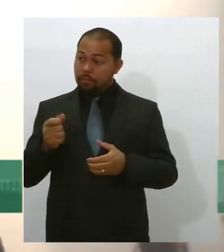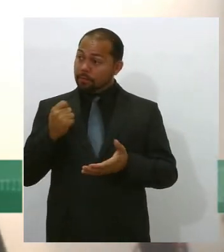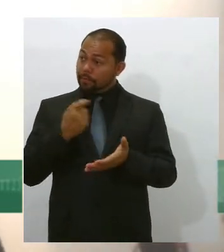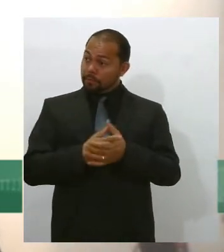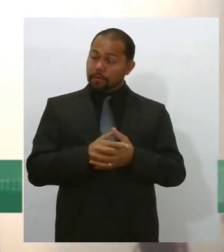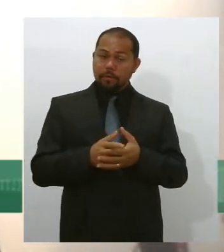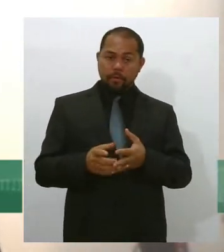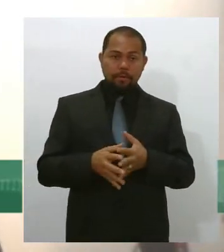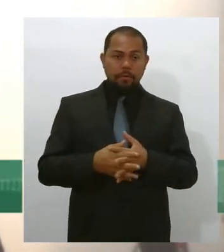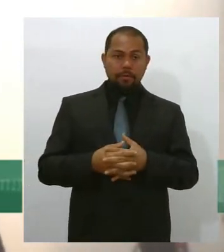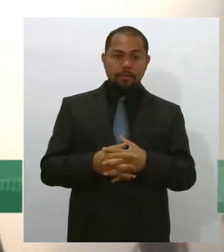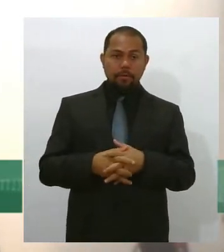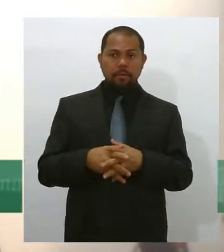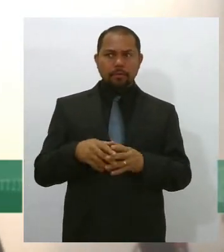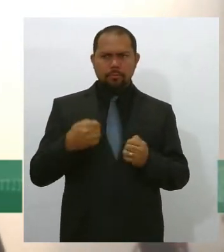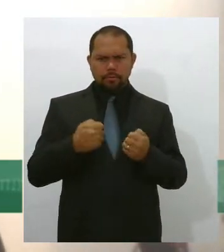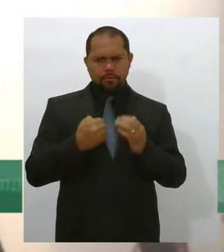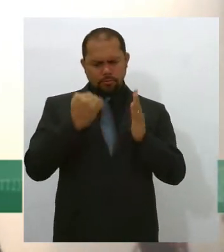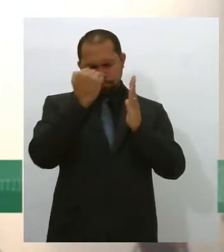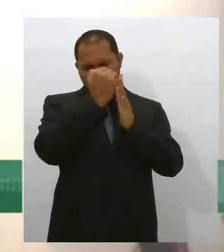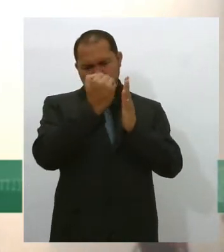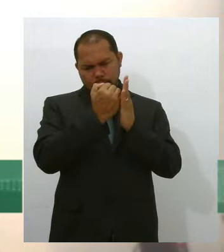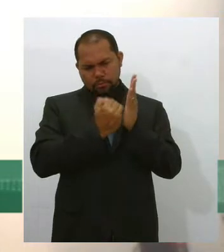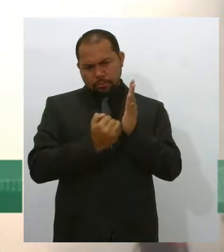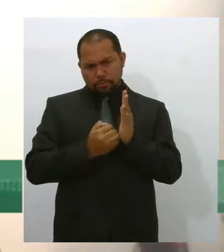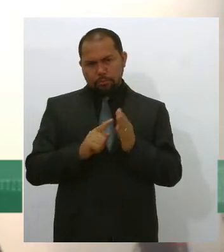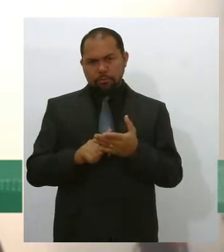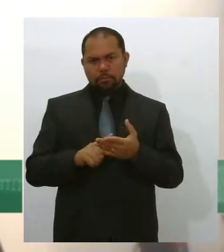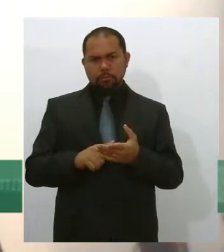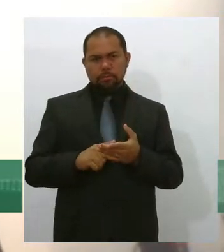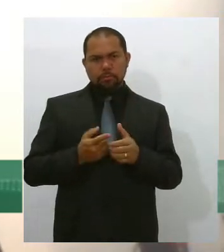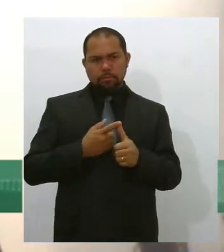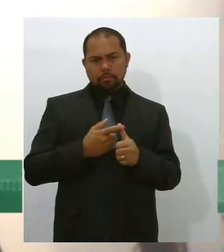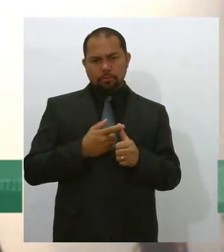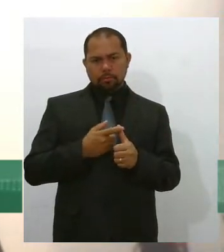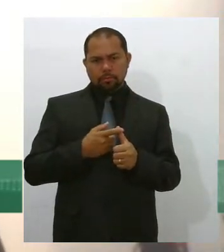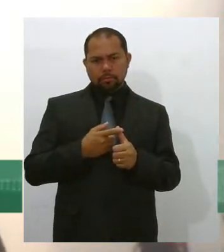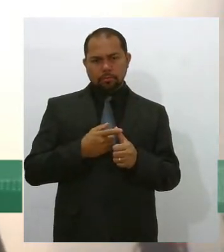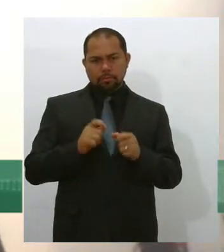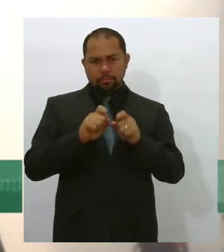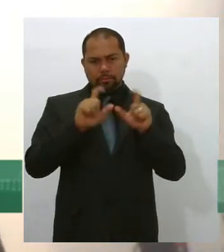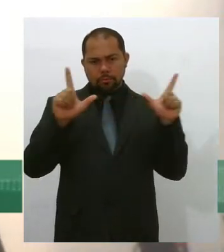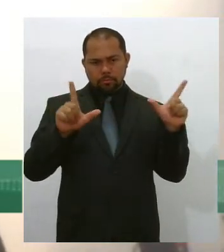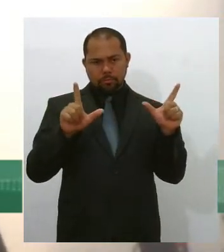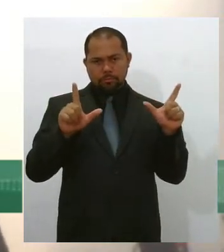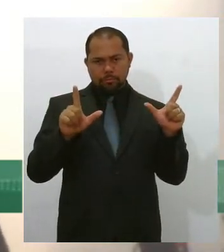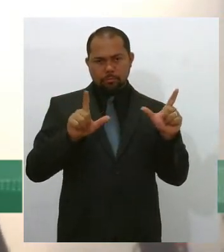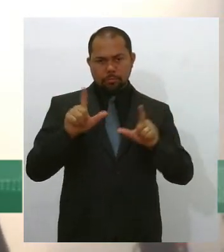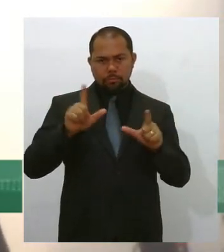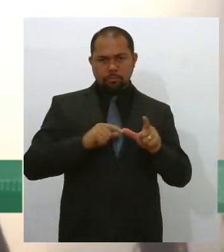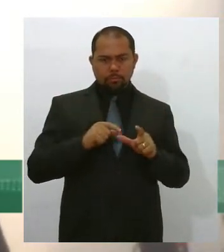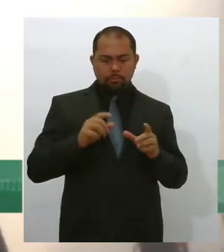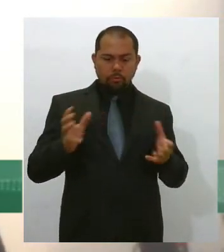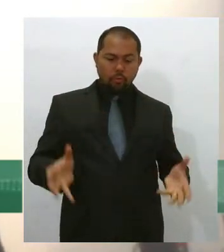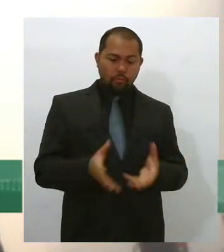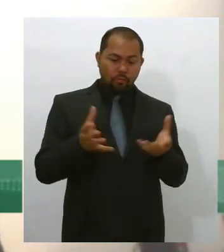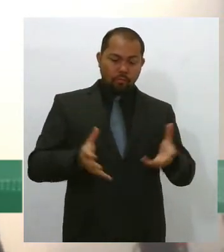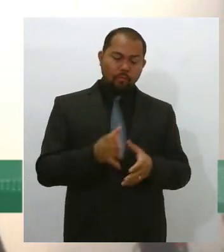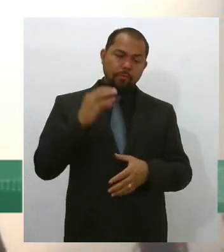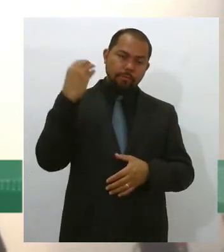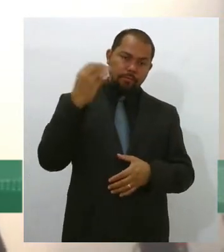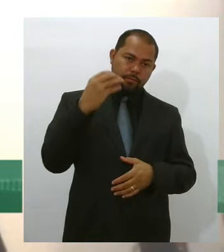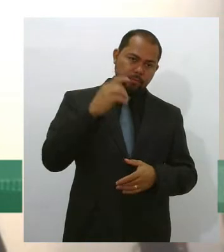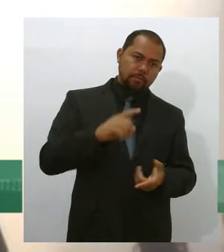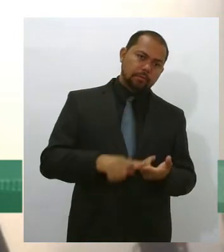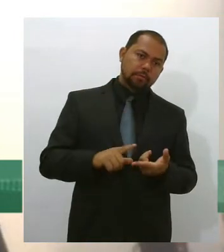tem que cumprir uma série de requisitos uma delas é por exemplo colocar programa de o cometa ciência e aspectos